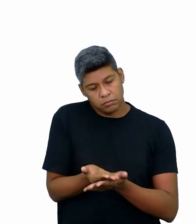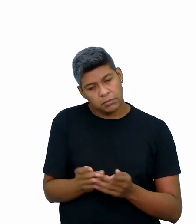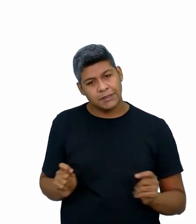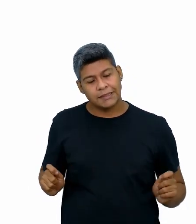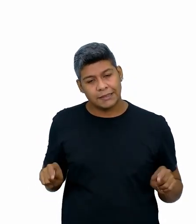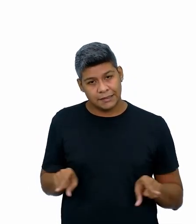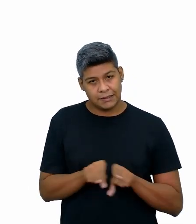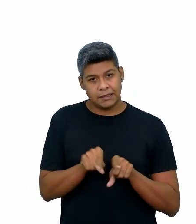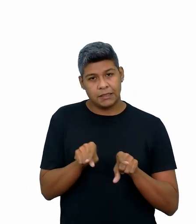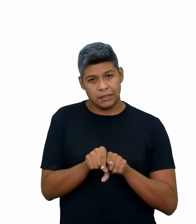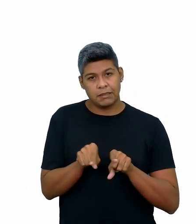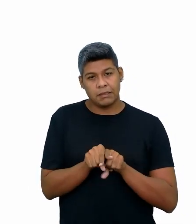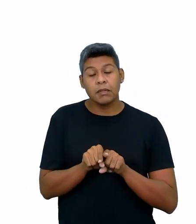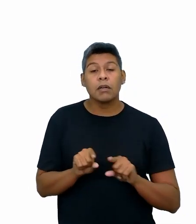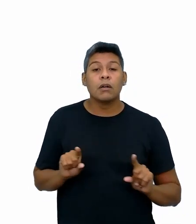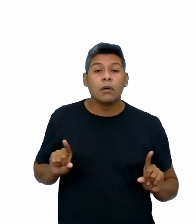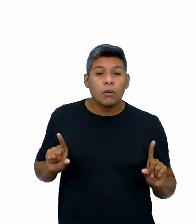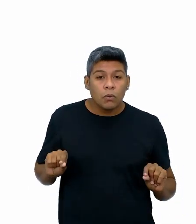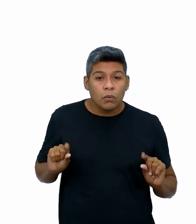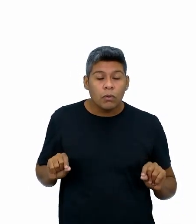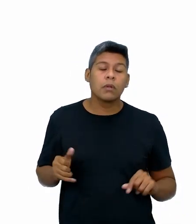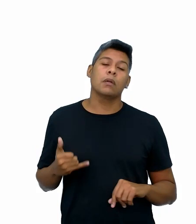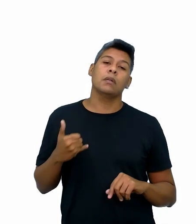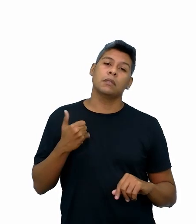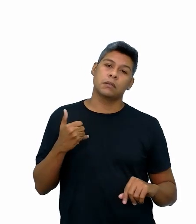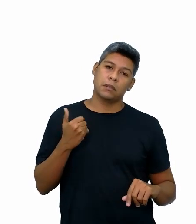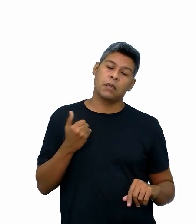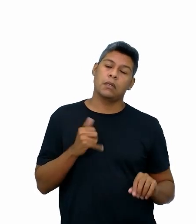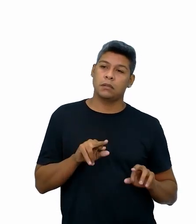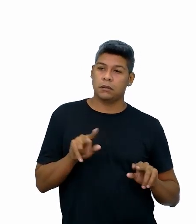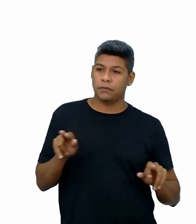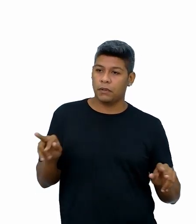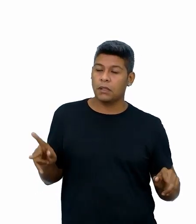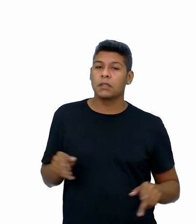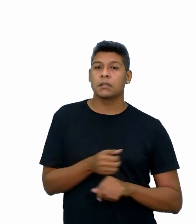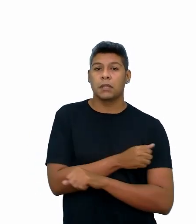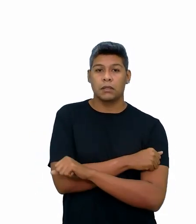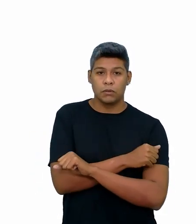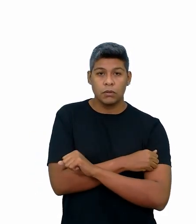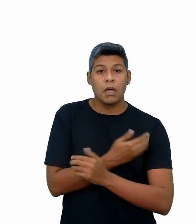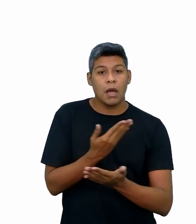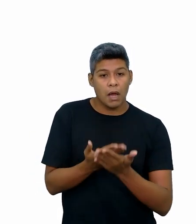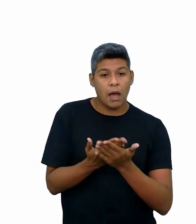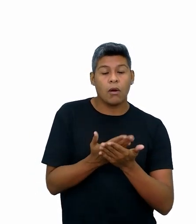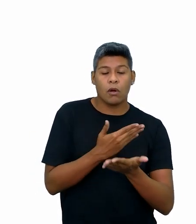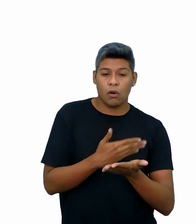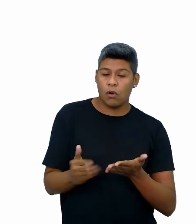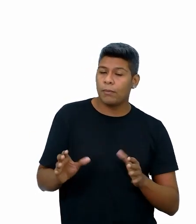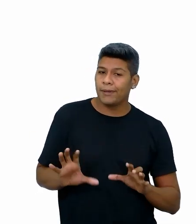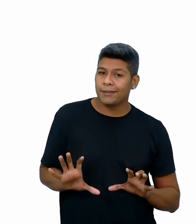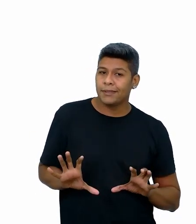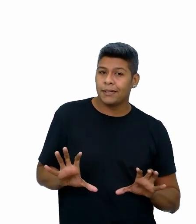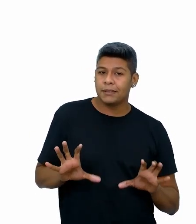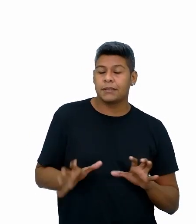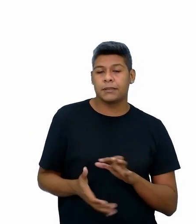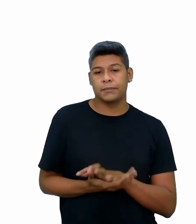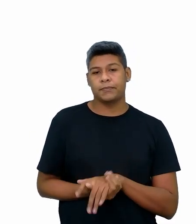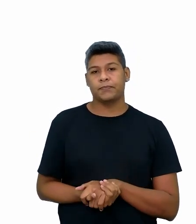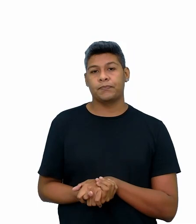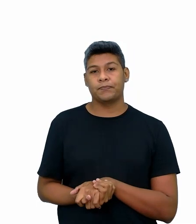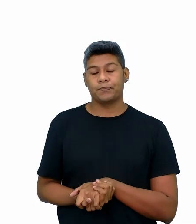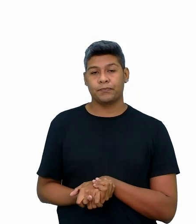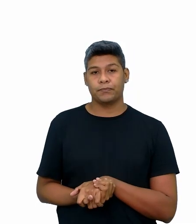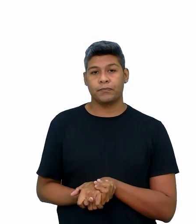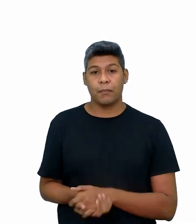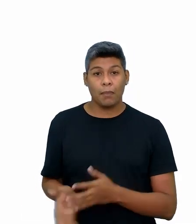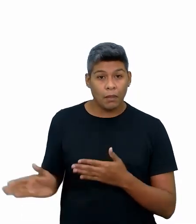também considerando a faixa etária, né, dos nossos estudantes. Bom, então a aula ela se inicia assim. Aí, no próximo slide, a gente vai